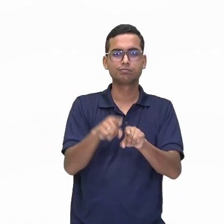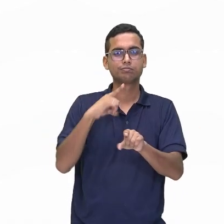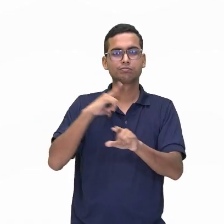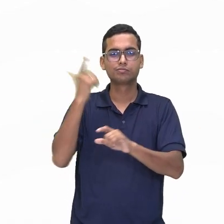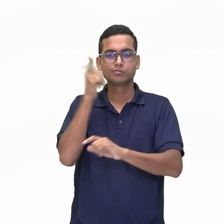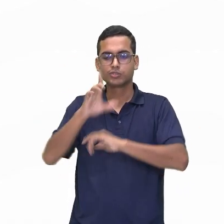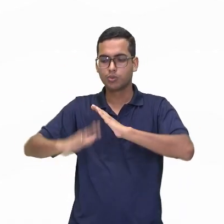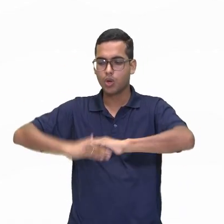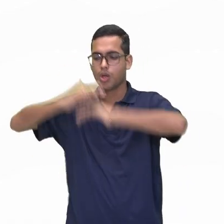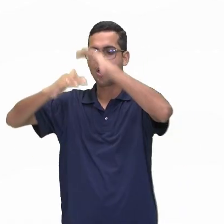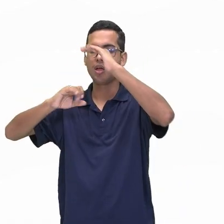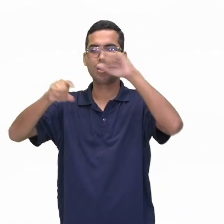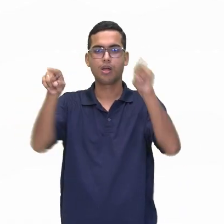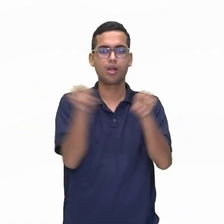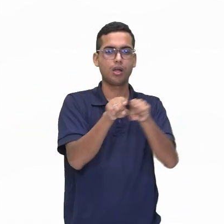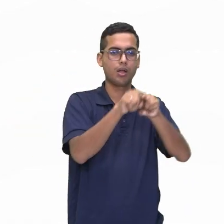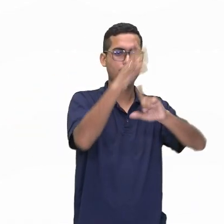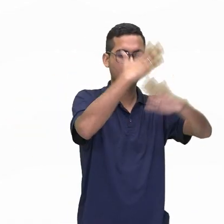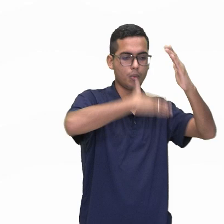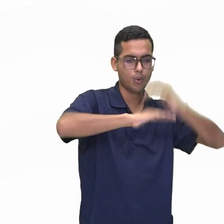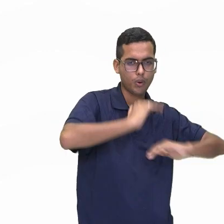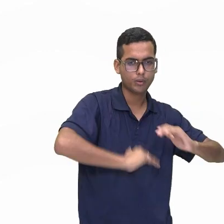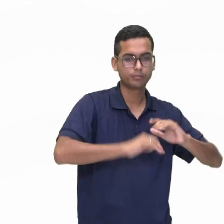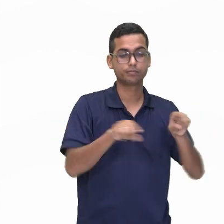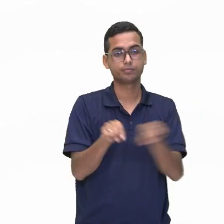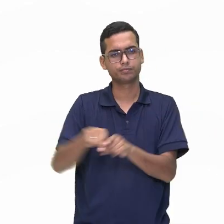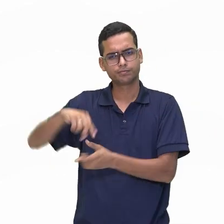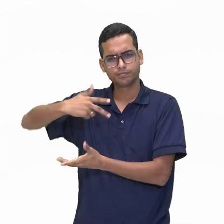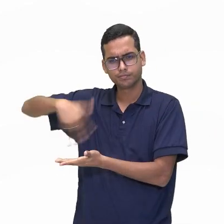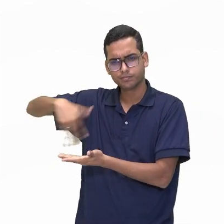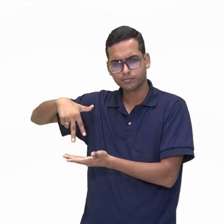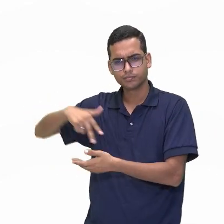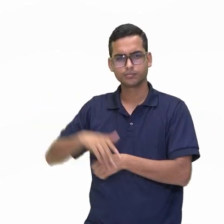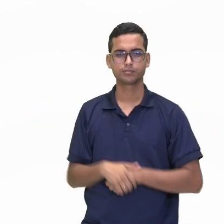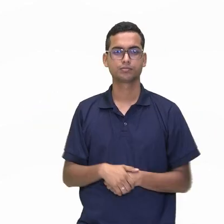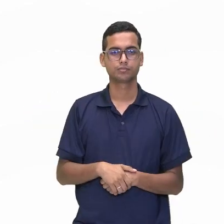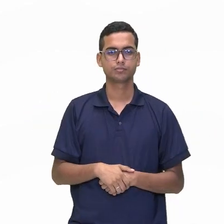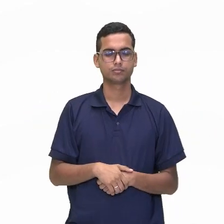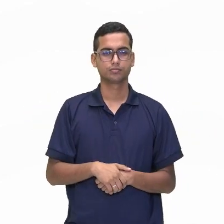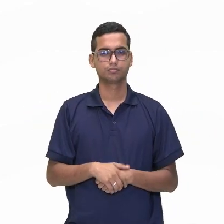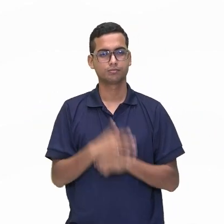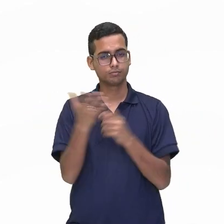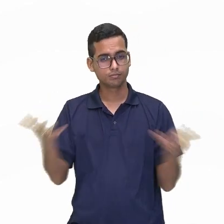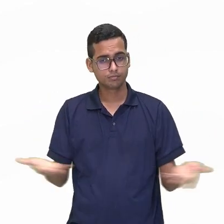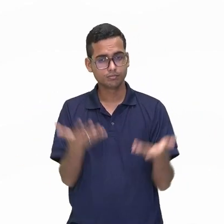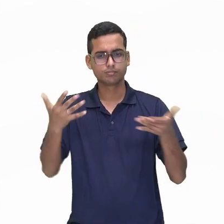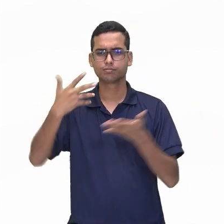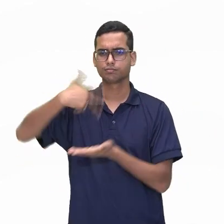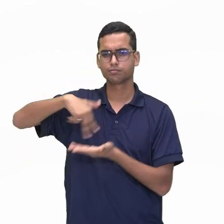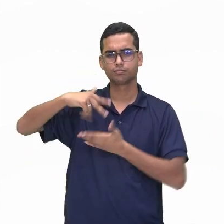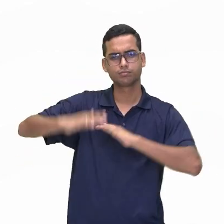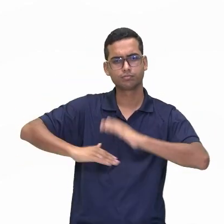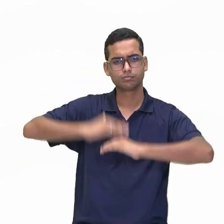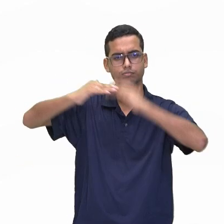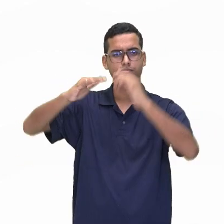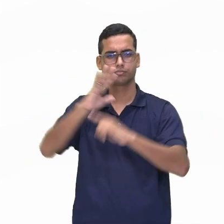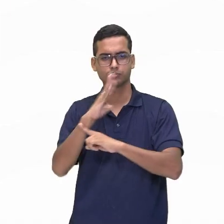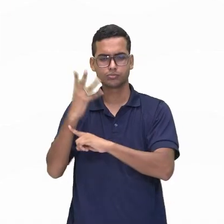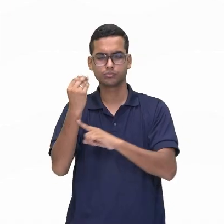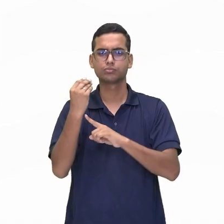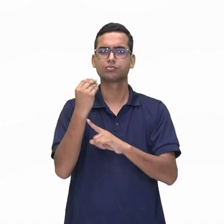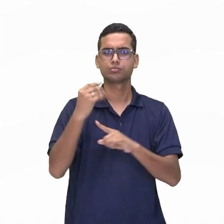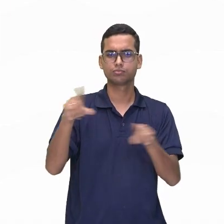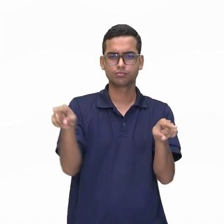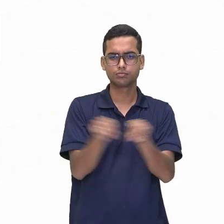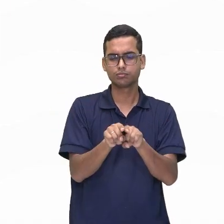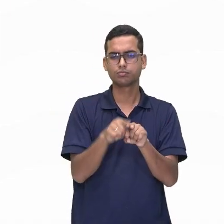desconstruindo. Então, a dança propicia o desenvolvimento da percepção artística e